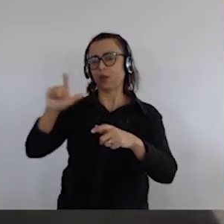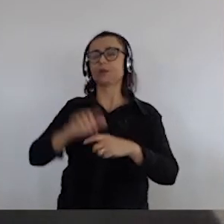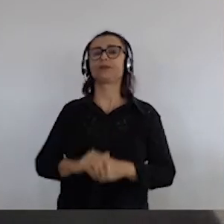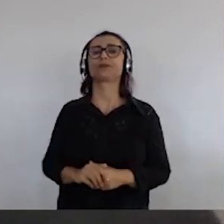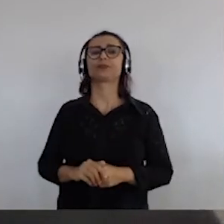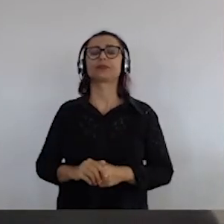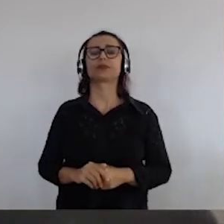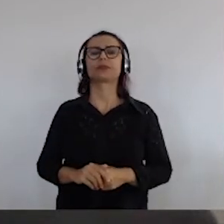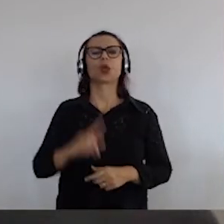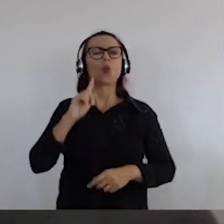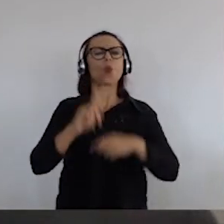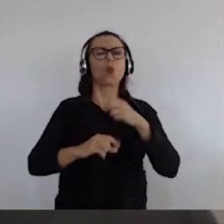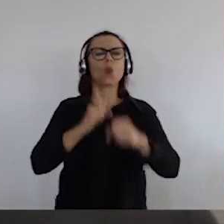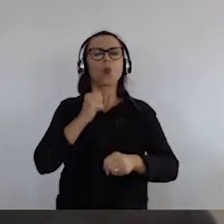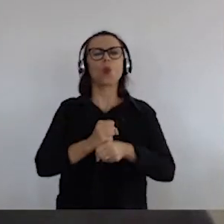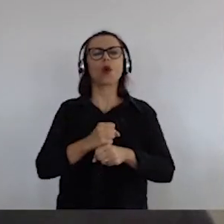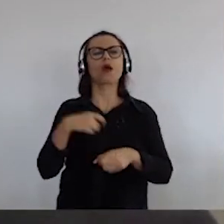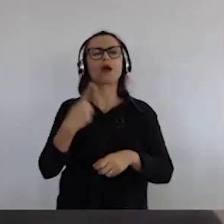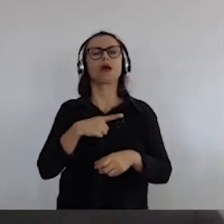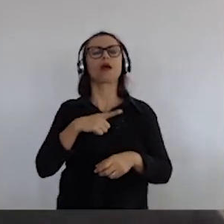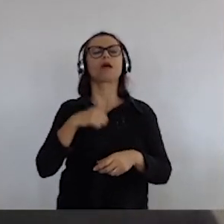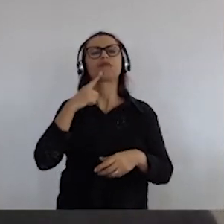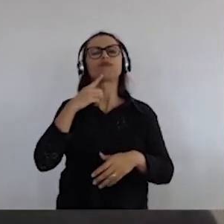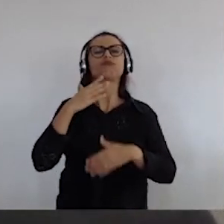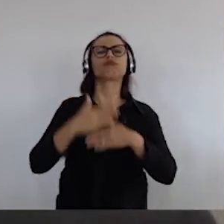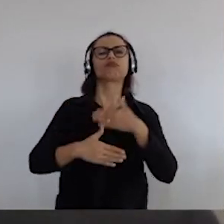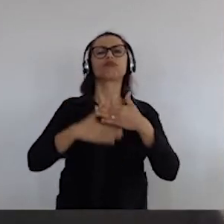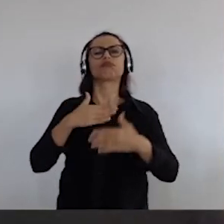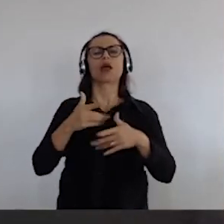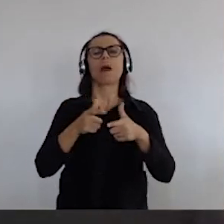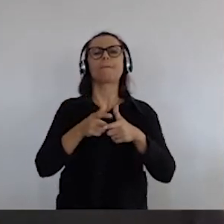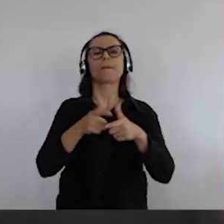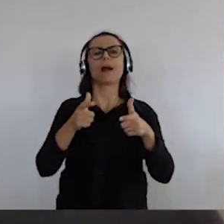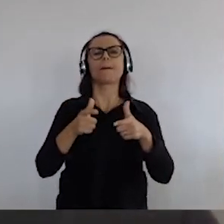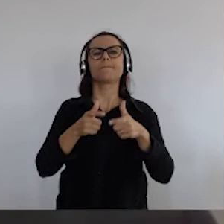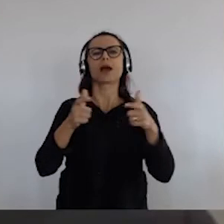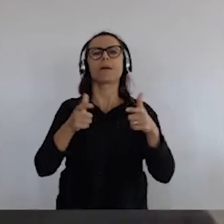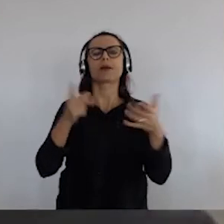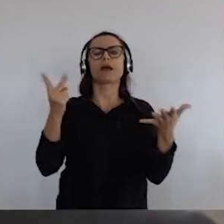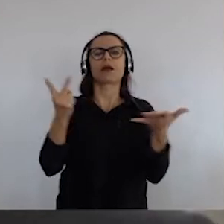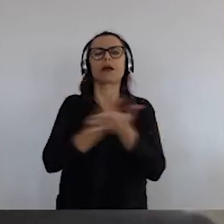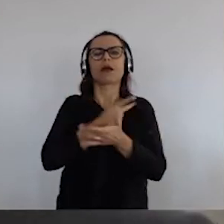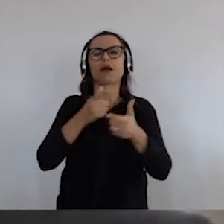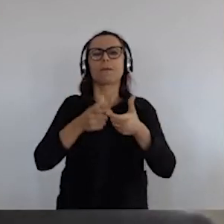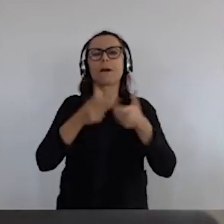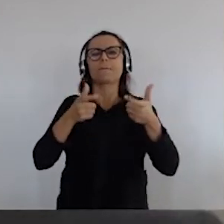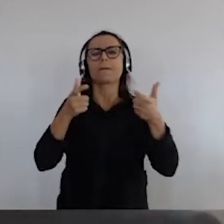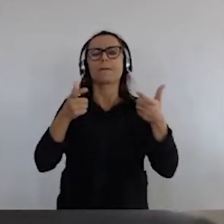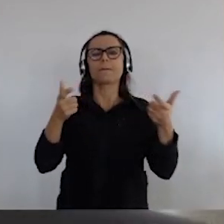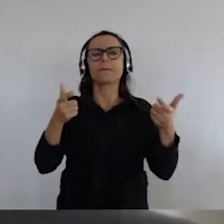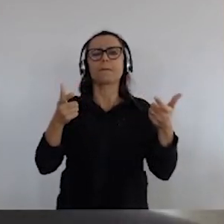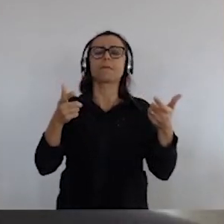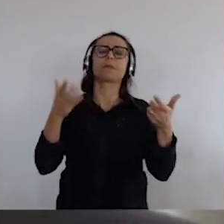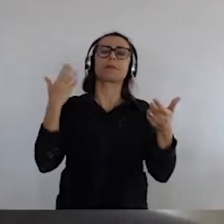trabalho muito produtivo e foi diminuindo muito o número de incidentes. Nós praticamente não tínhamos